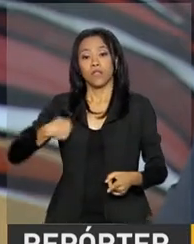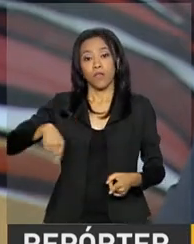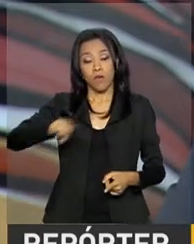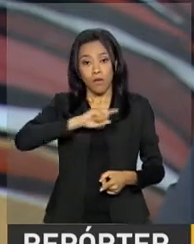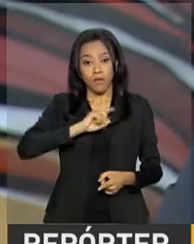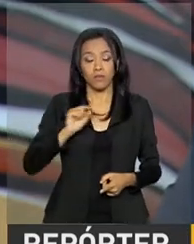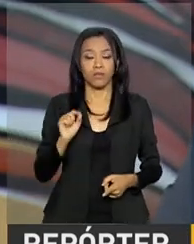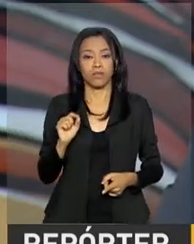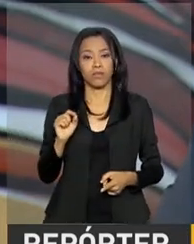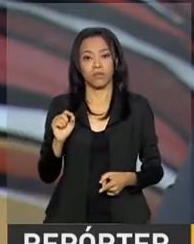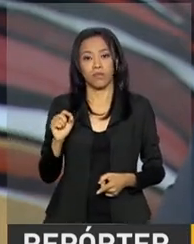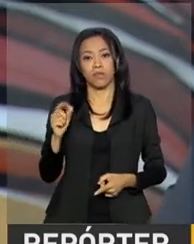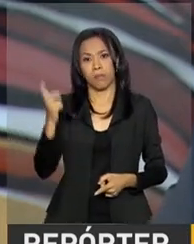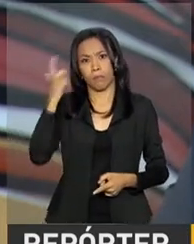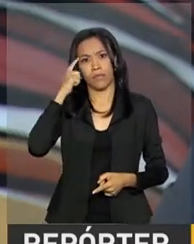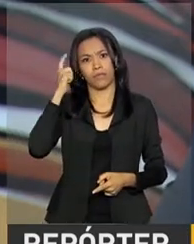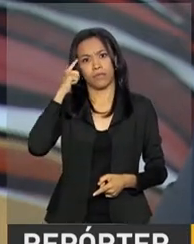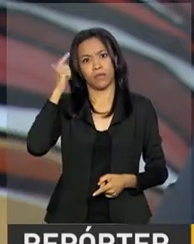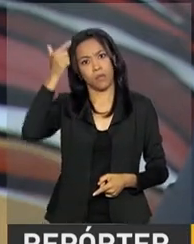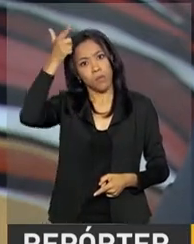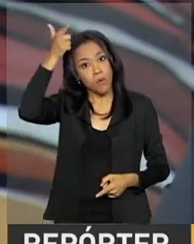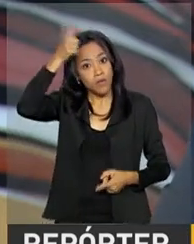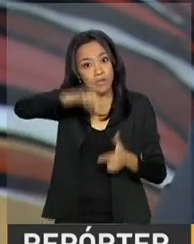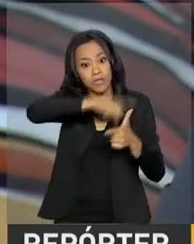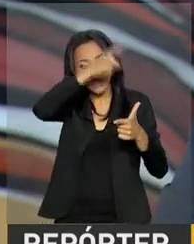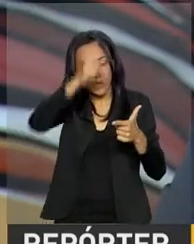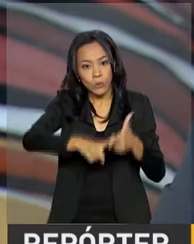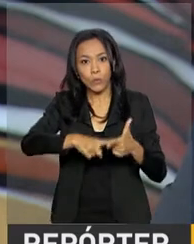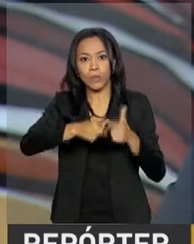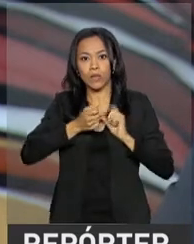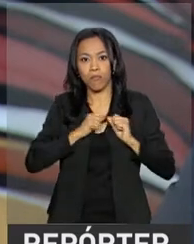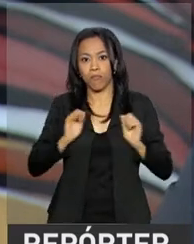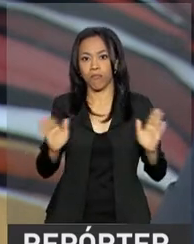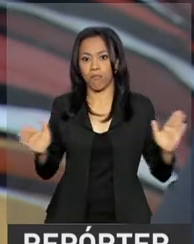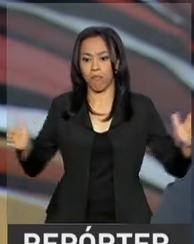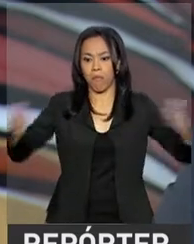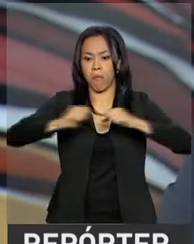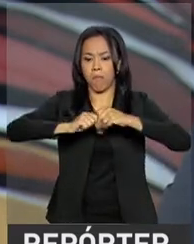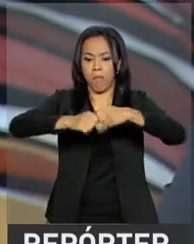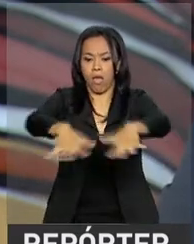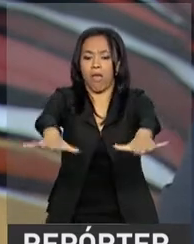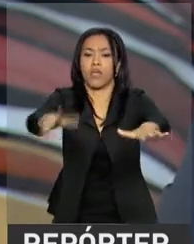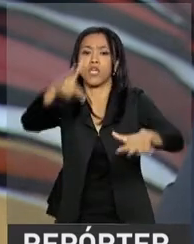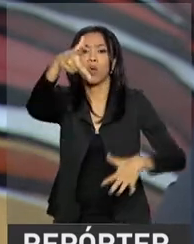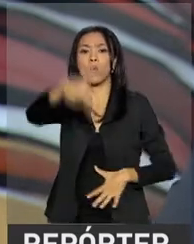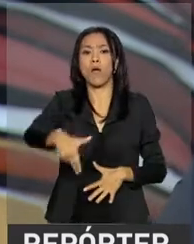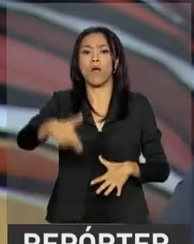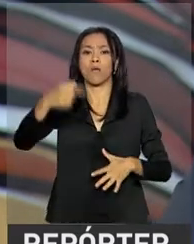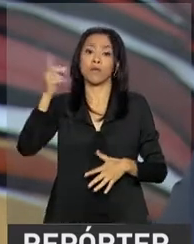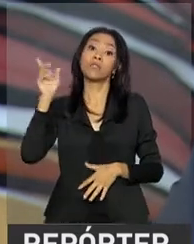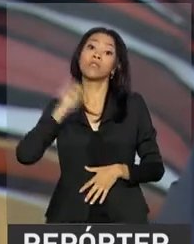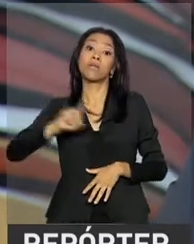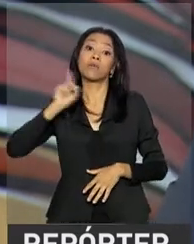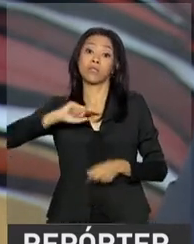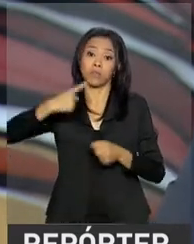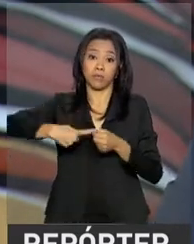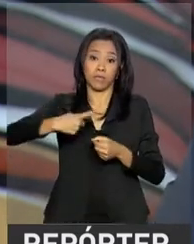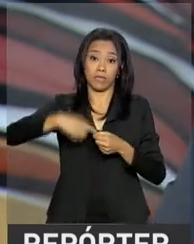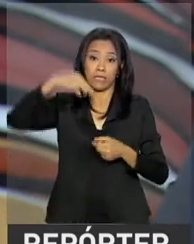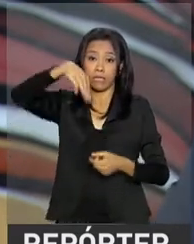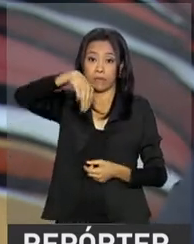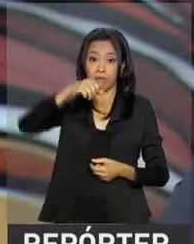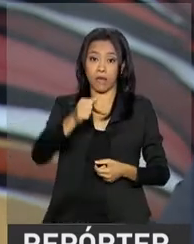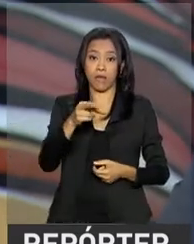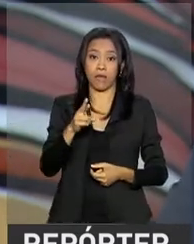a beira de uma nova mariana mas esta este vazamento que foi